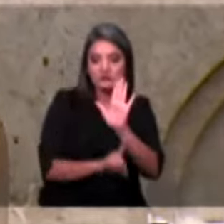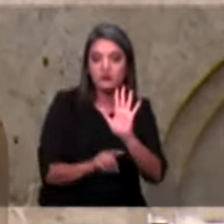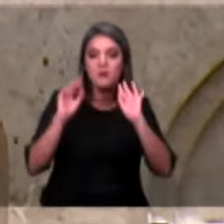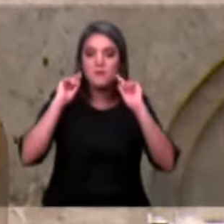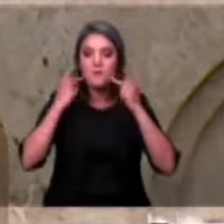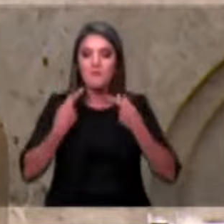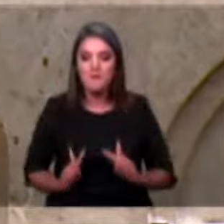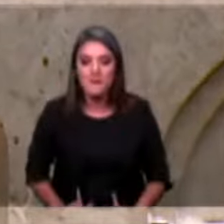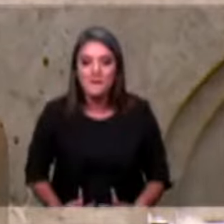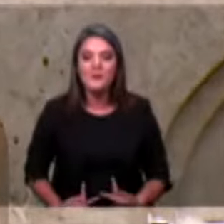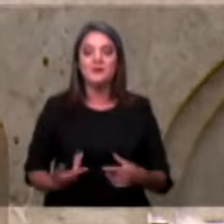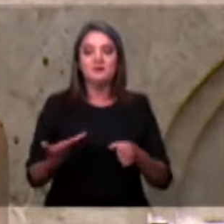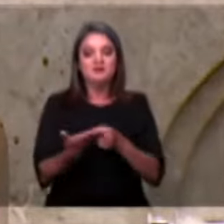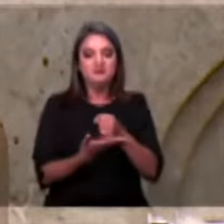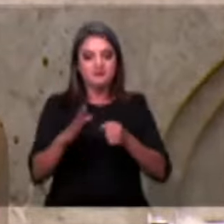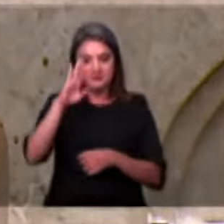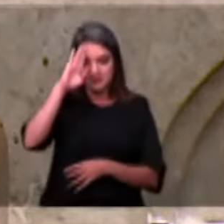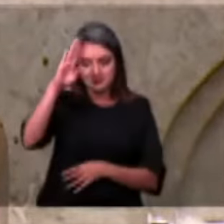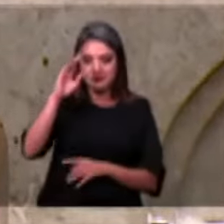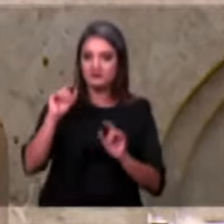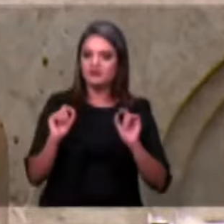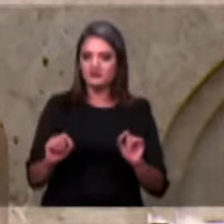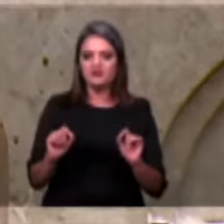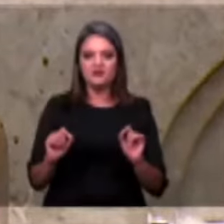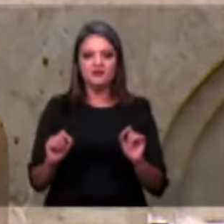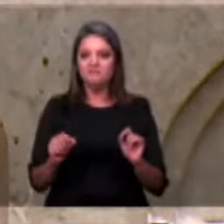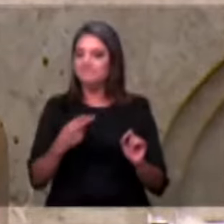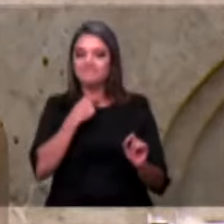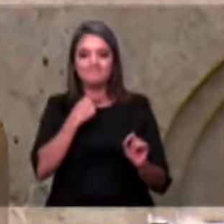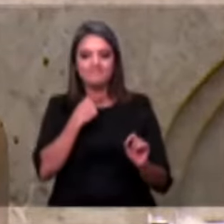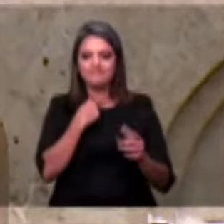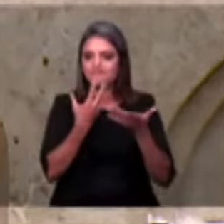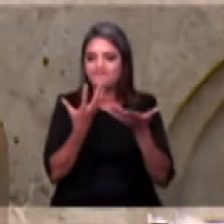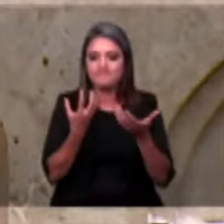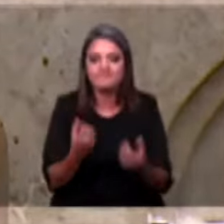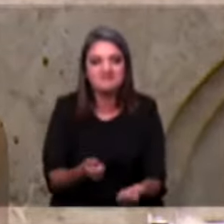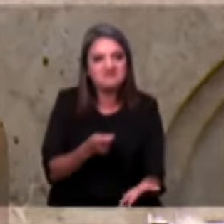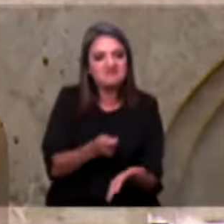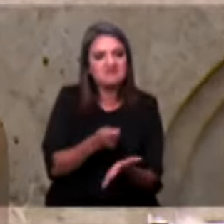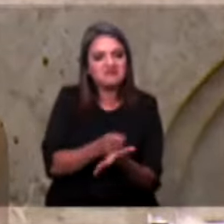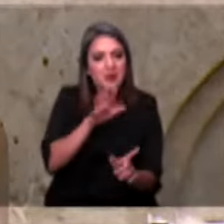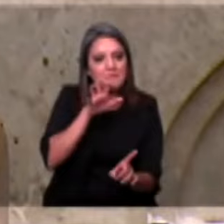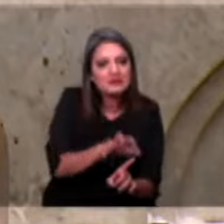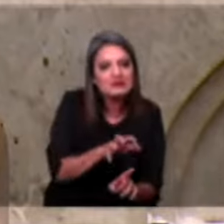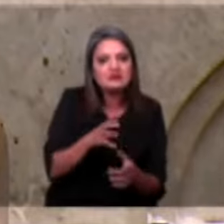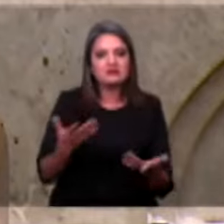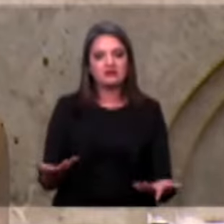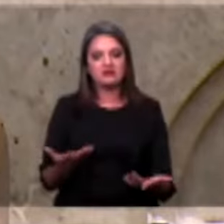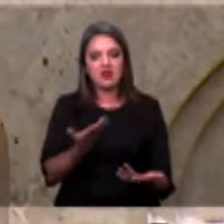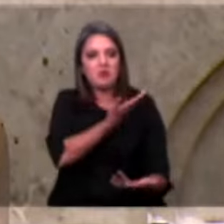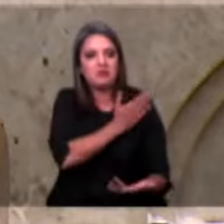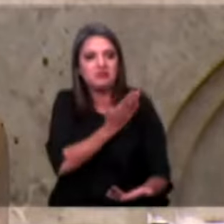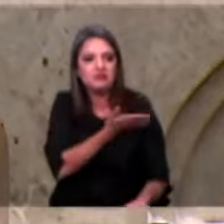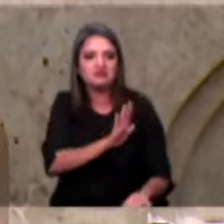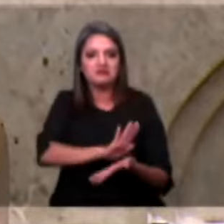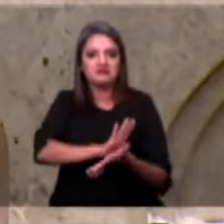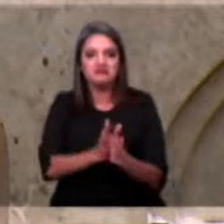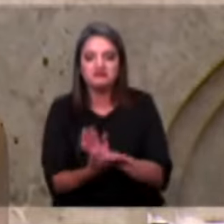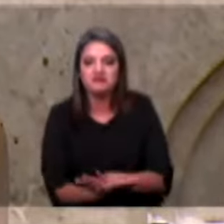humanos e fundamentais contra quaisquer formas de opressão, intolerância, exclusão e